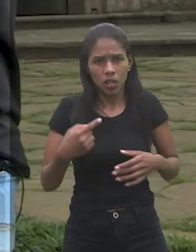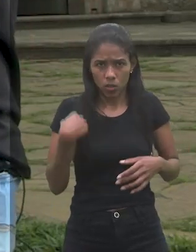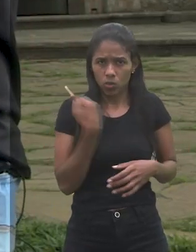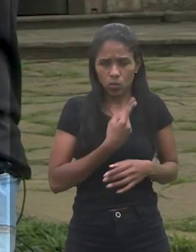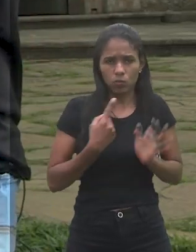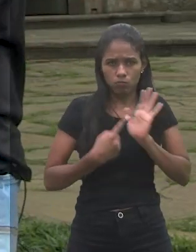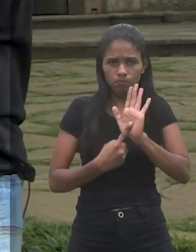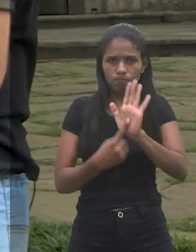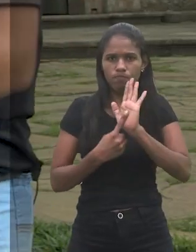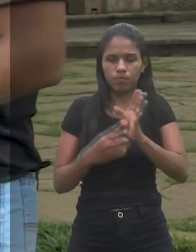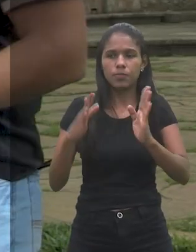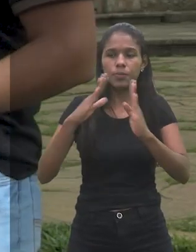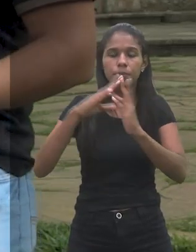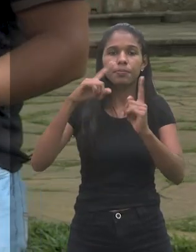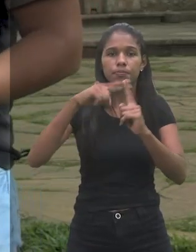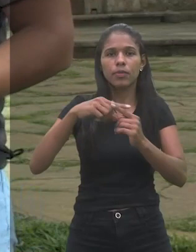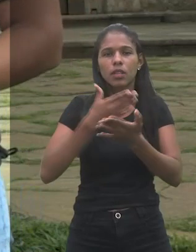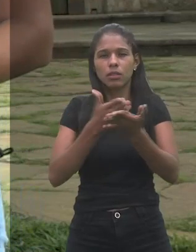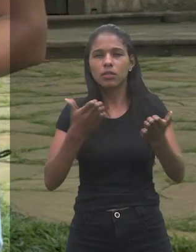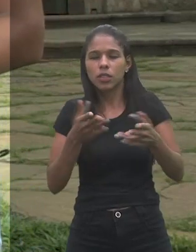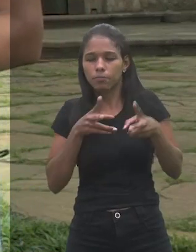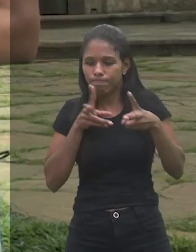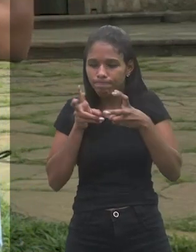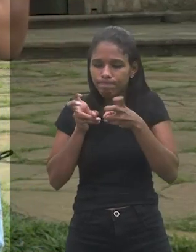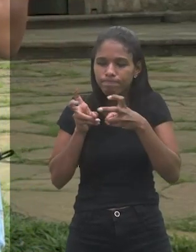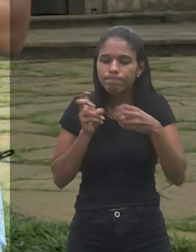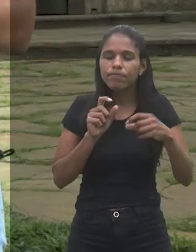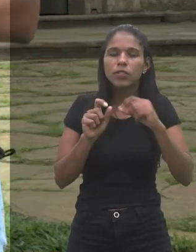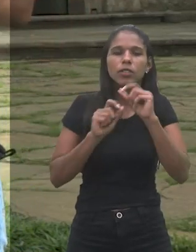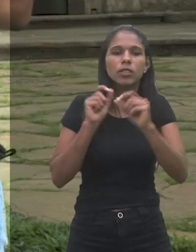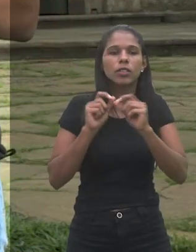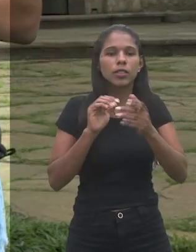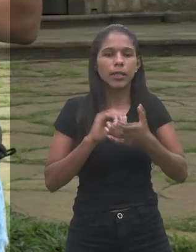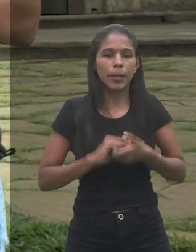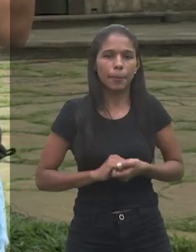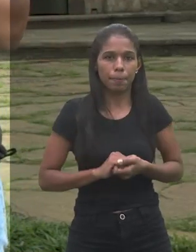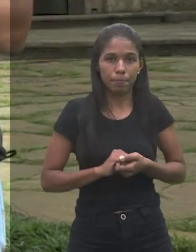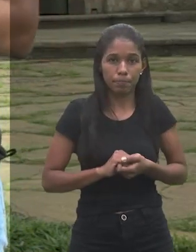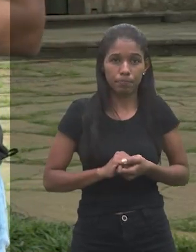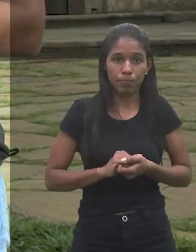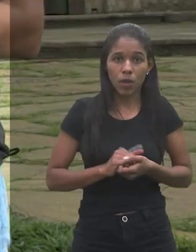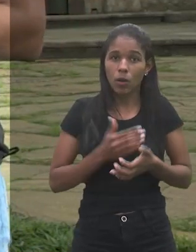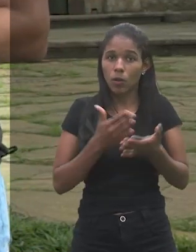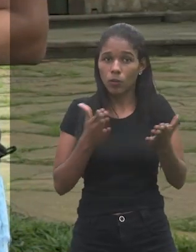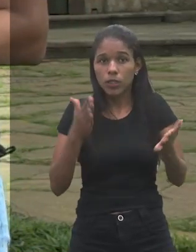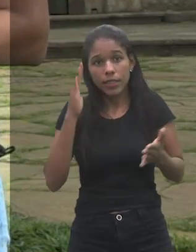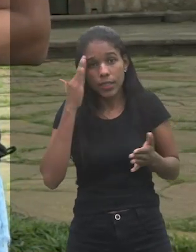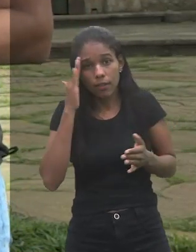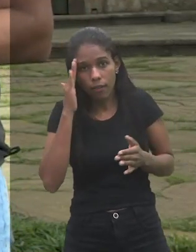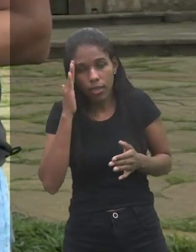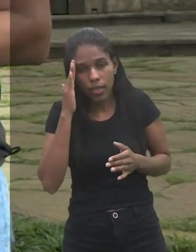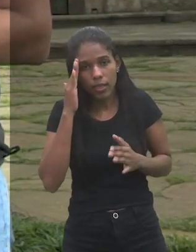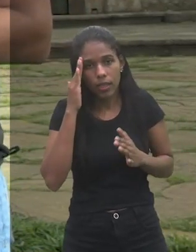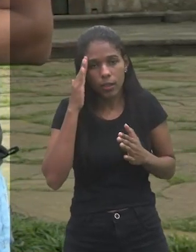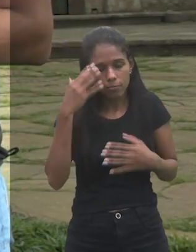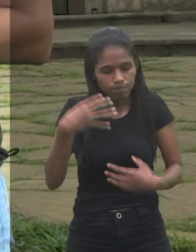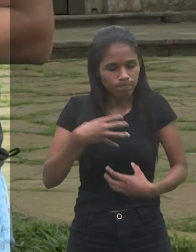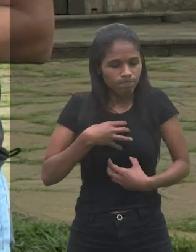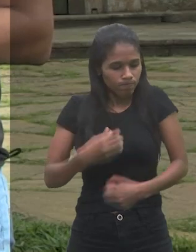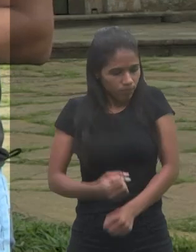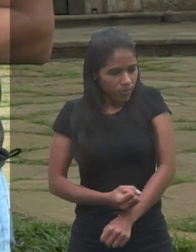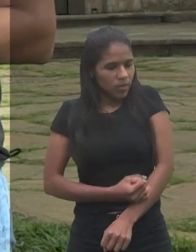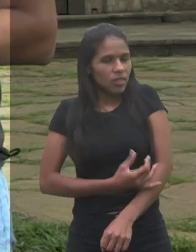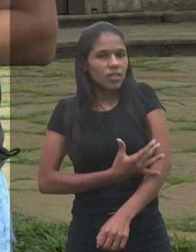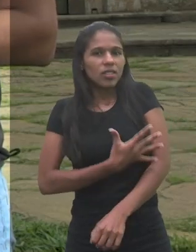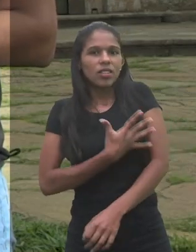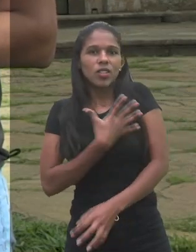as imagens que foram ali esculpidas, né, vocês não simplesmente não vão só ver, vocês vão sentir